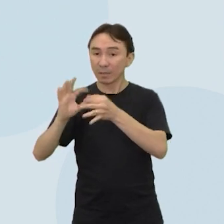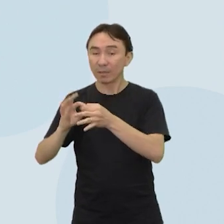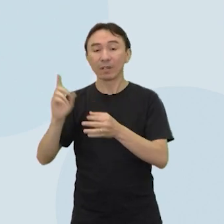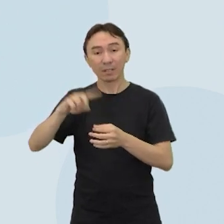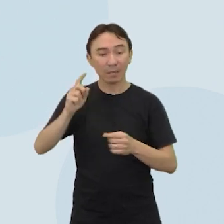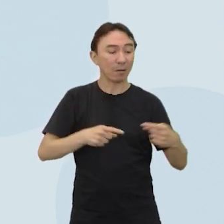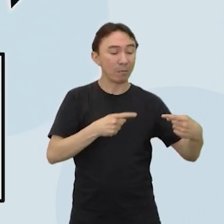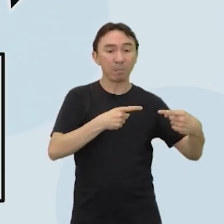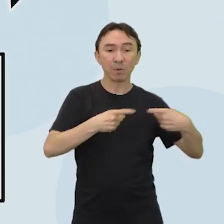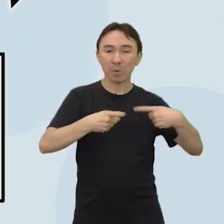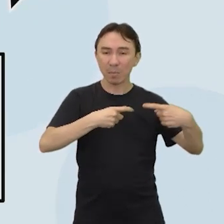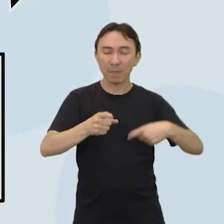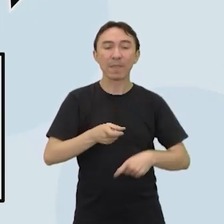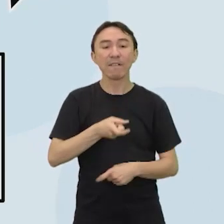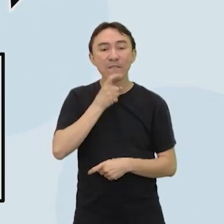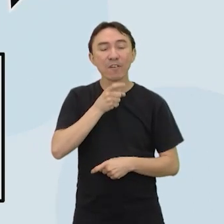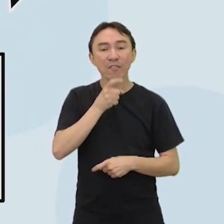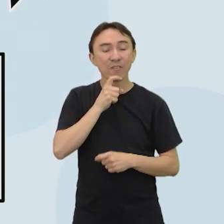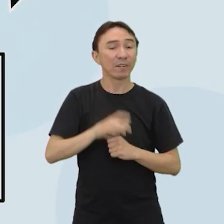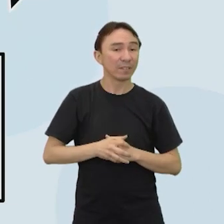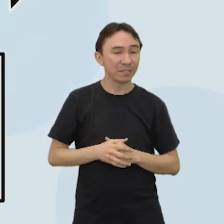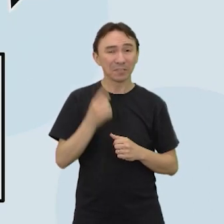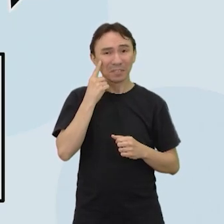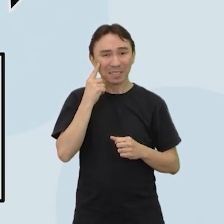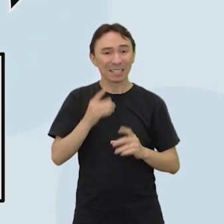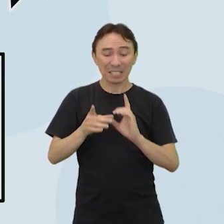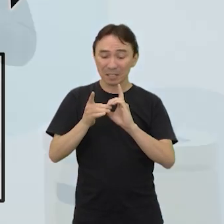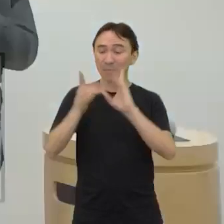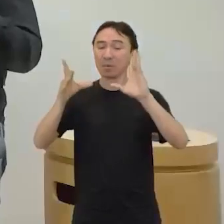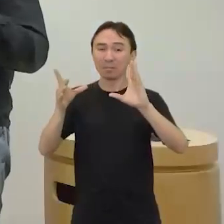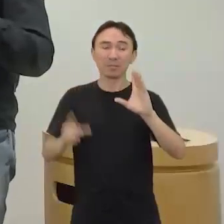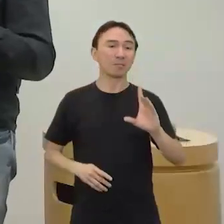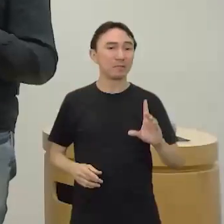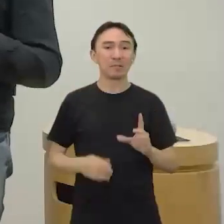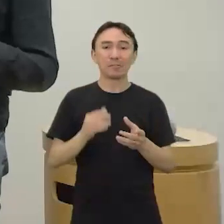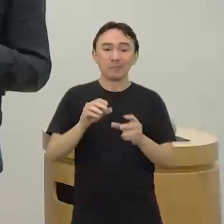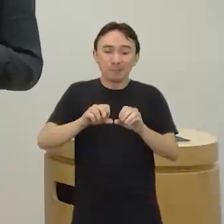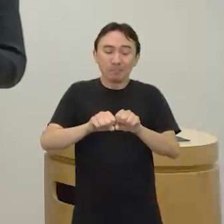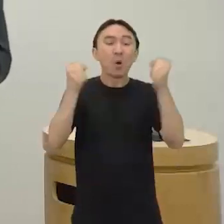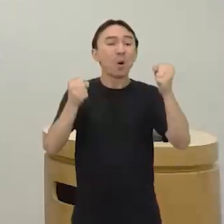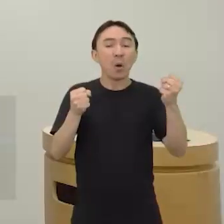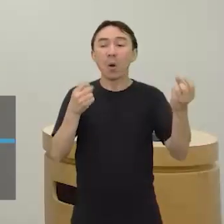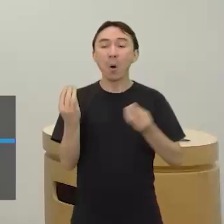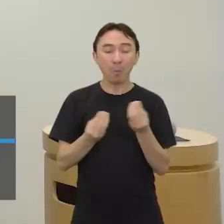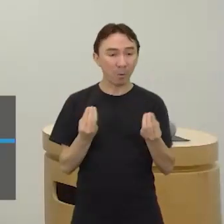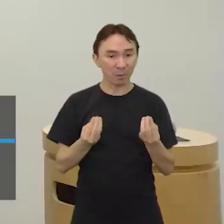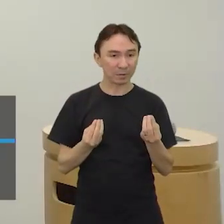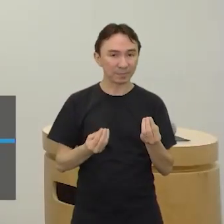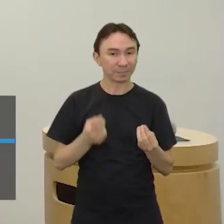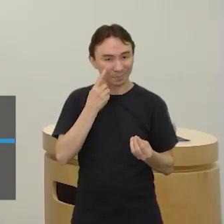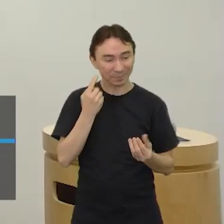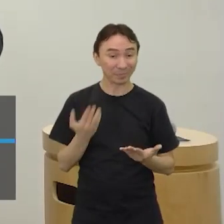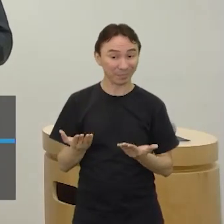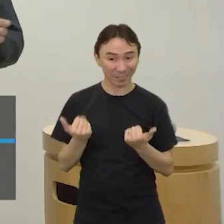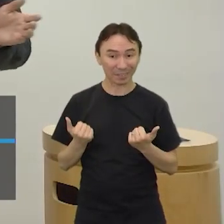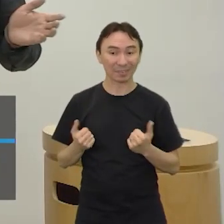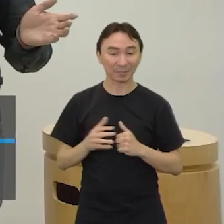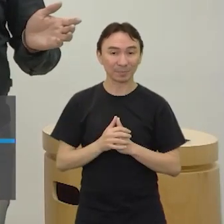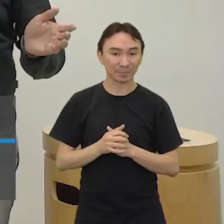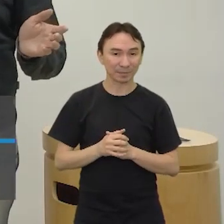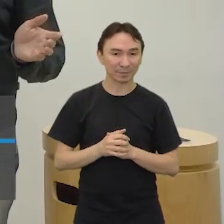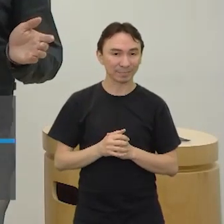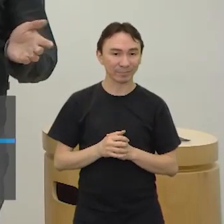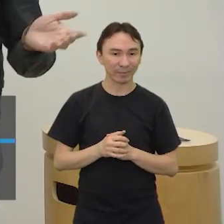acerca das rupturas democráticas. Cola aqui em mim na 1 de novo, antes da gente voltar para o LED.